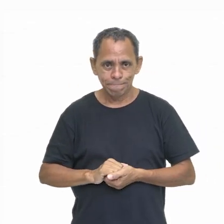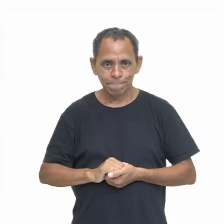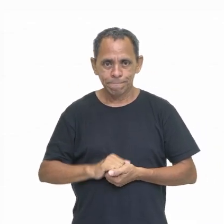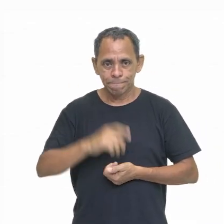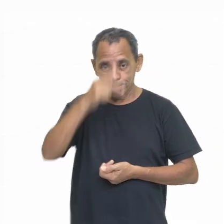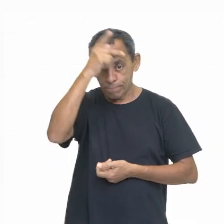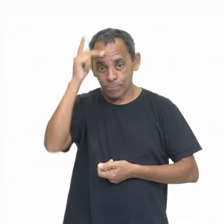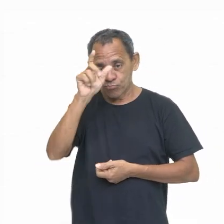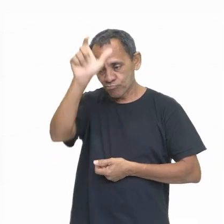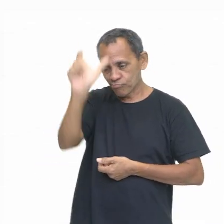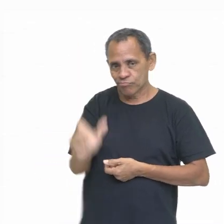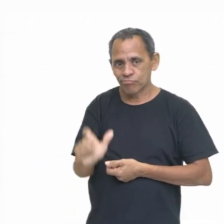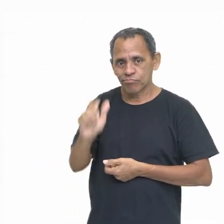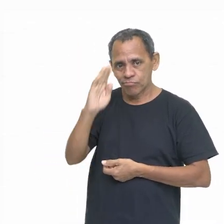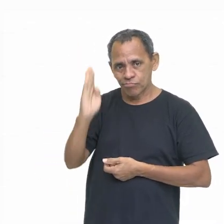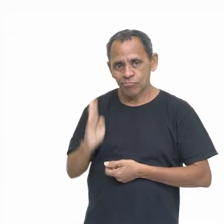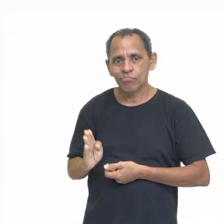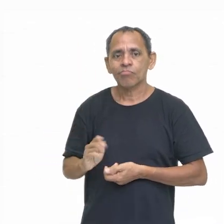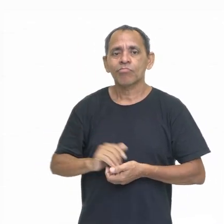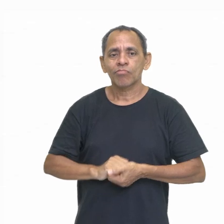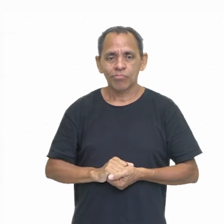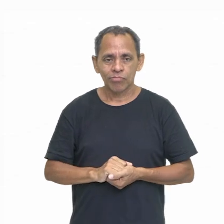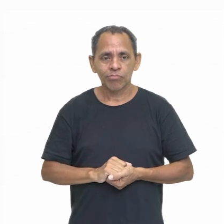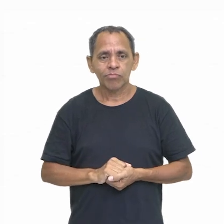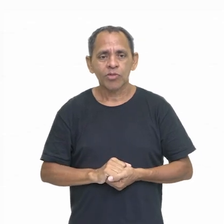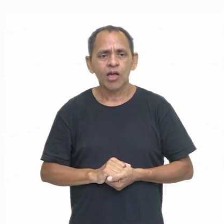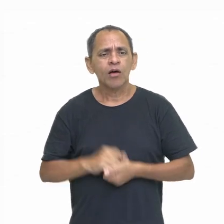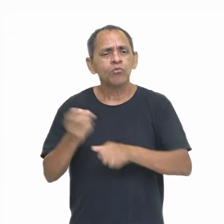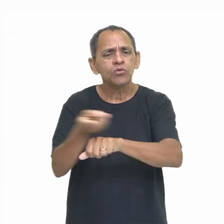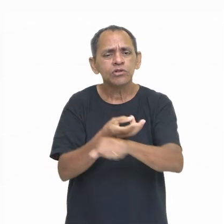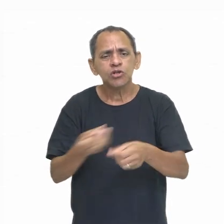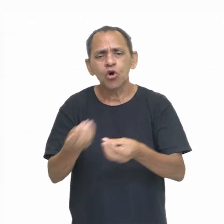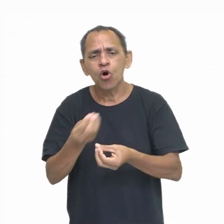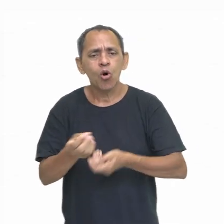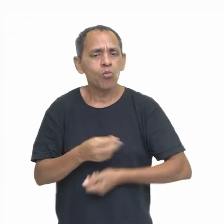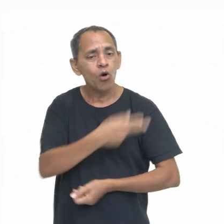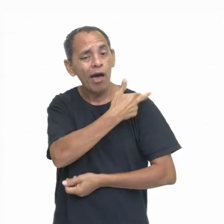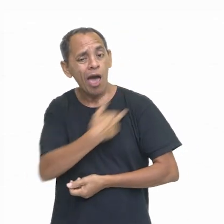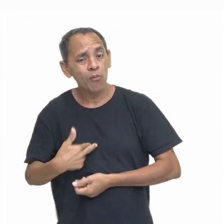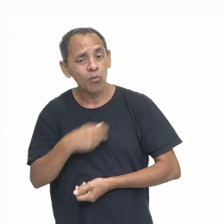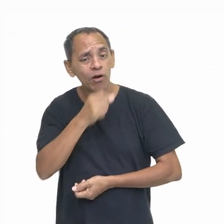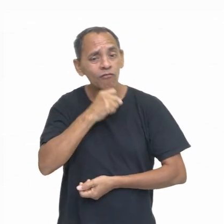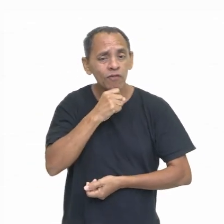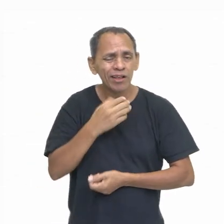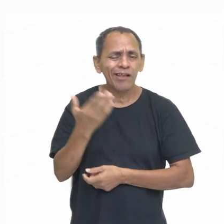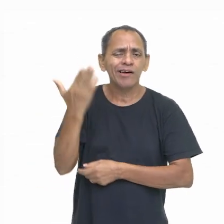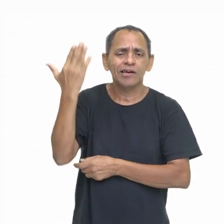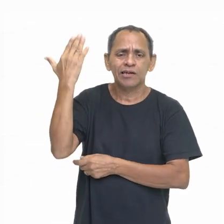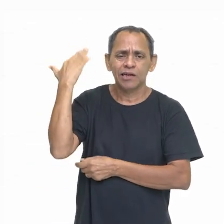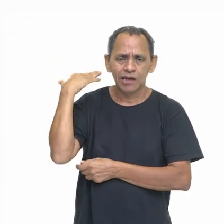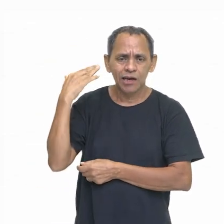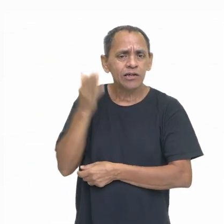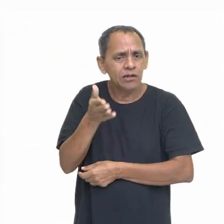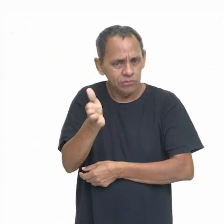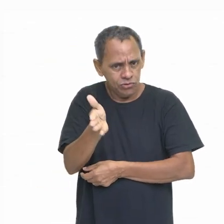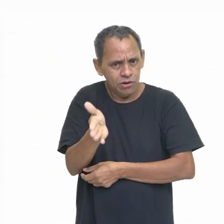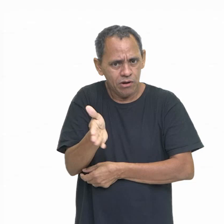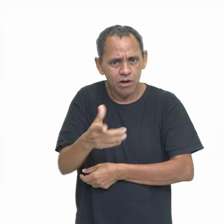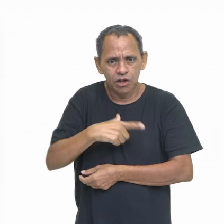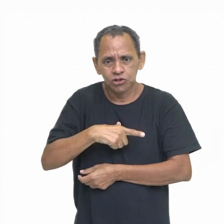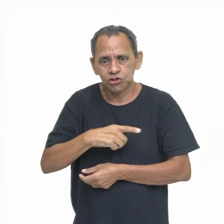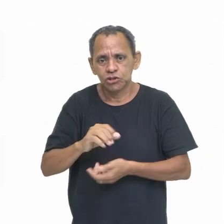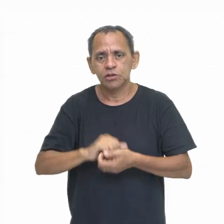por exemplo, dentro da chamada República Velha, já no Brasil republicano, que deveria ser também